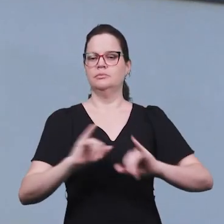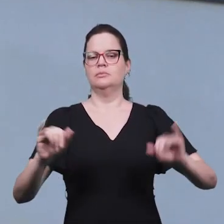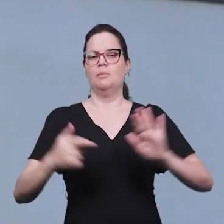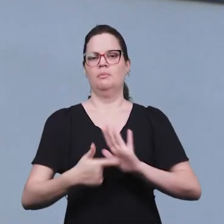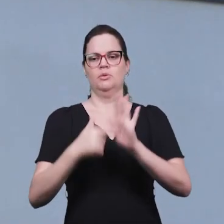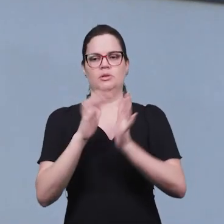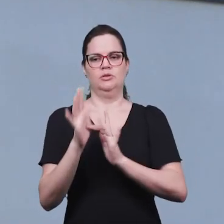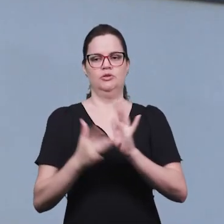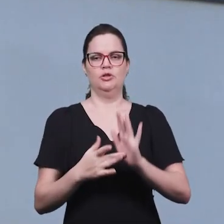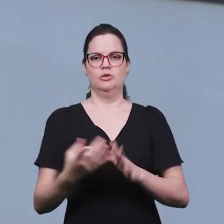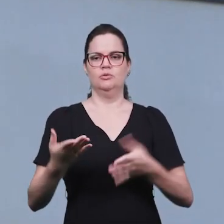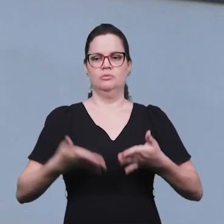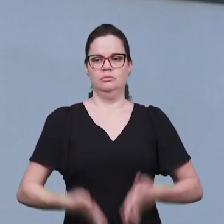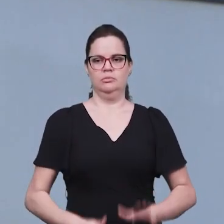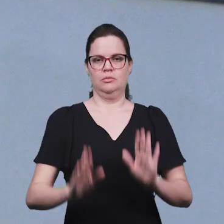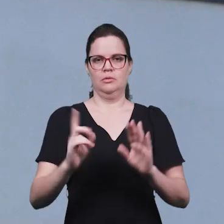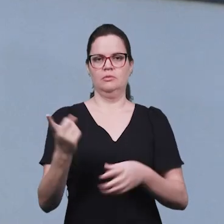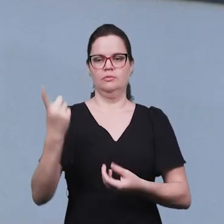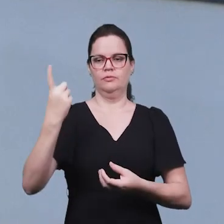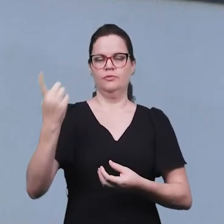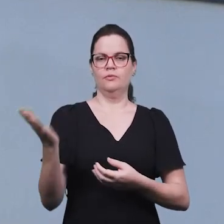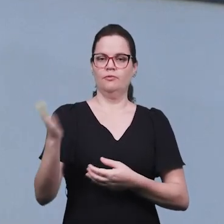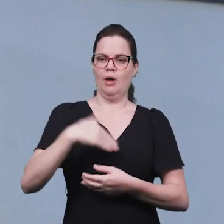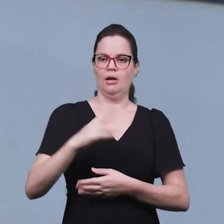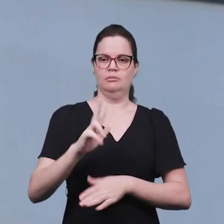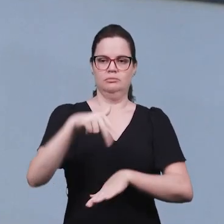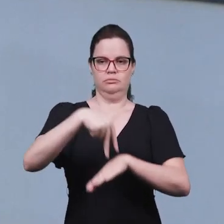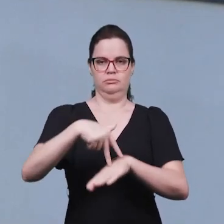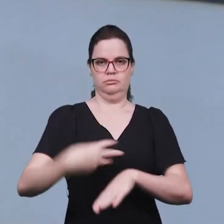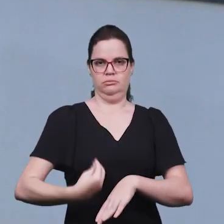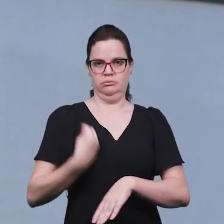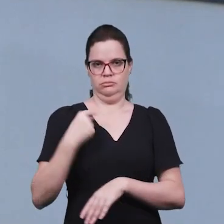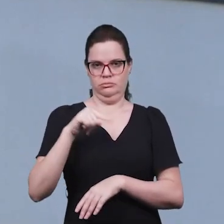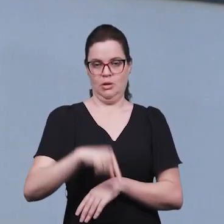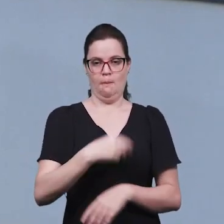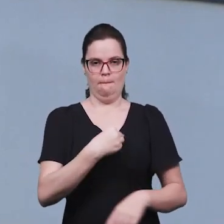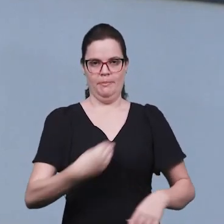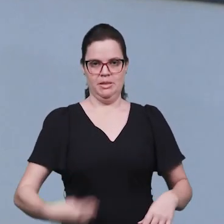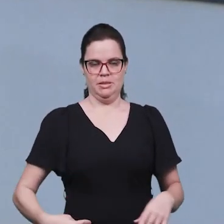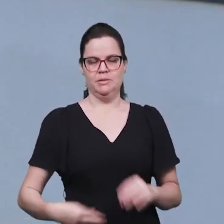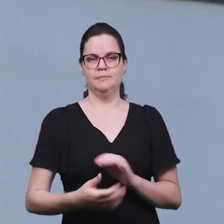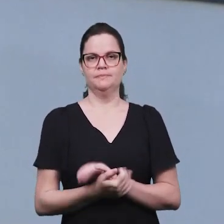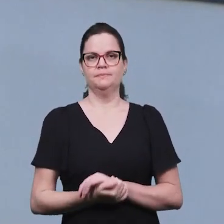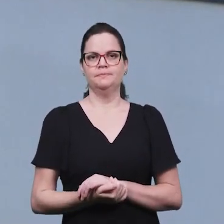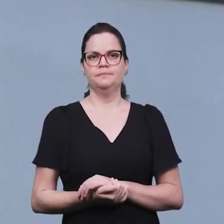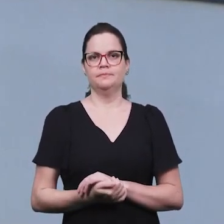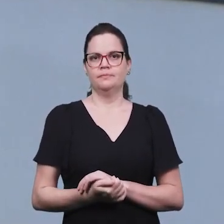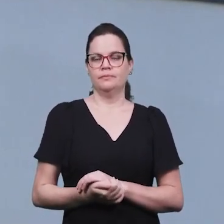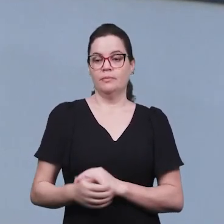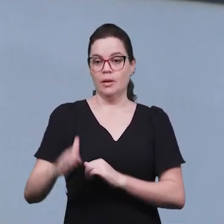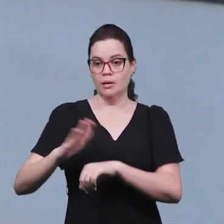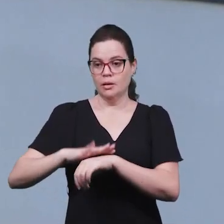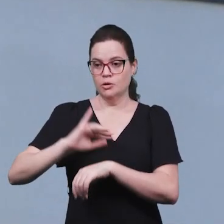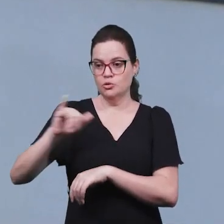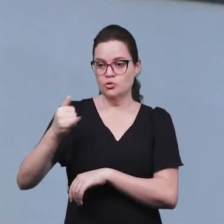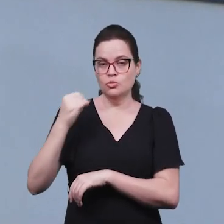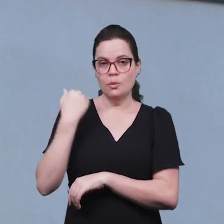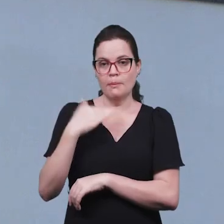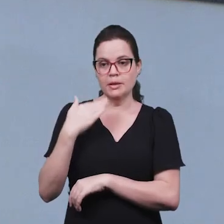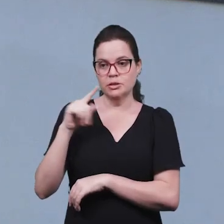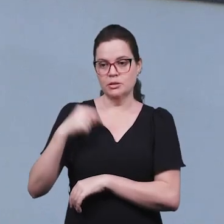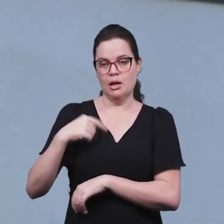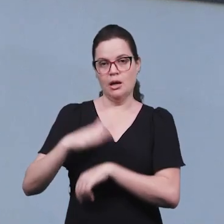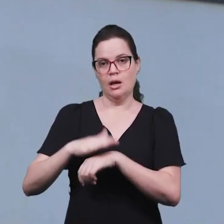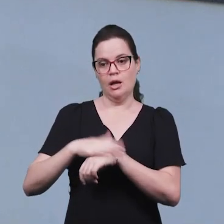a chegada do Senhor Jesus. João, como arauto, ele não falava por si, mas em nome do